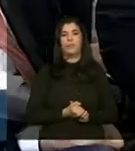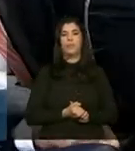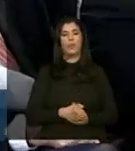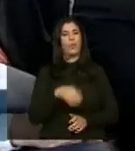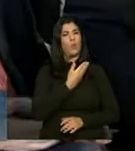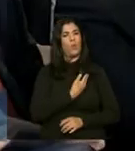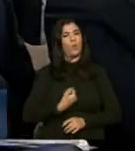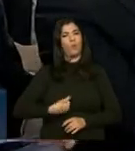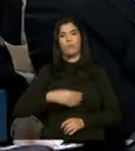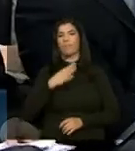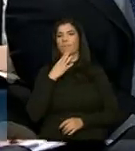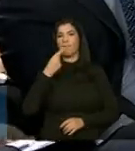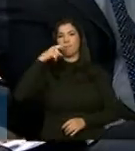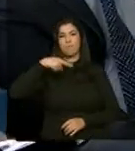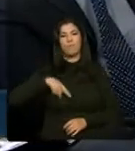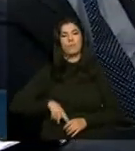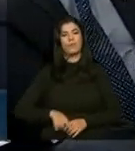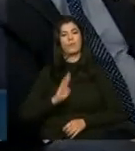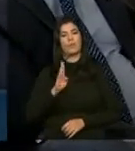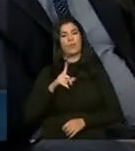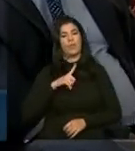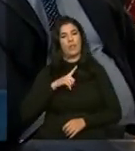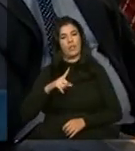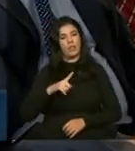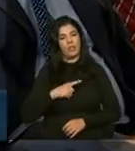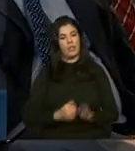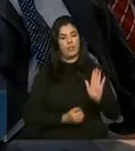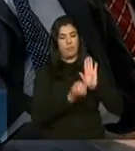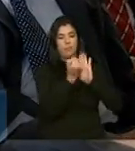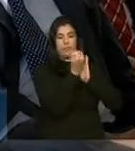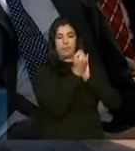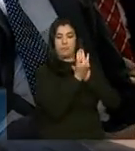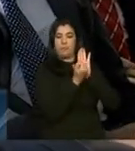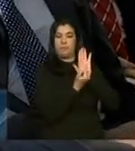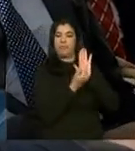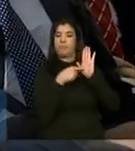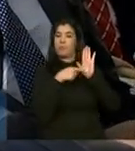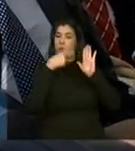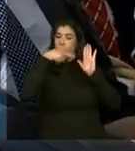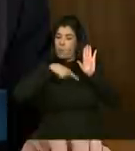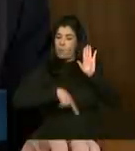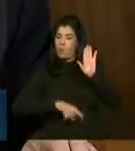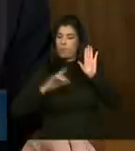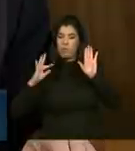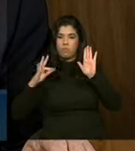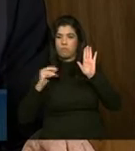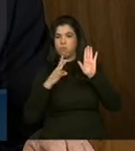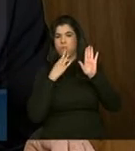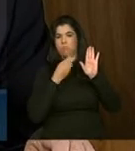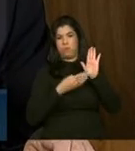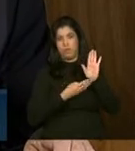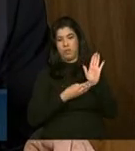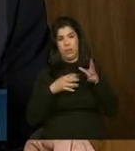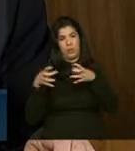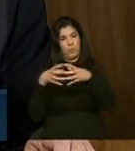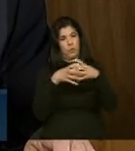conhece profundamente. Então, a agenda já profundamente conhecida dentro de todas as equipes técnicas dos ministérios